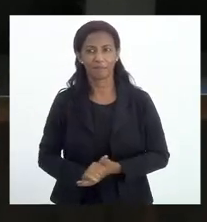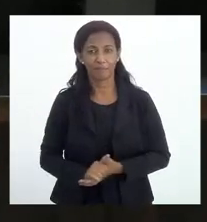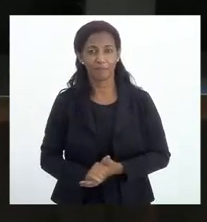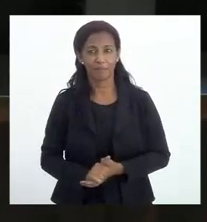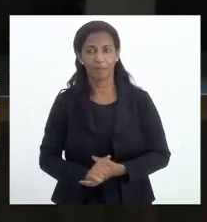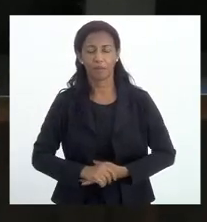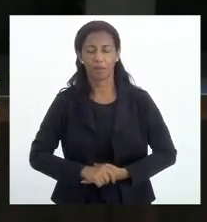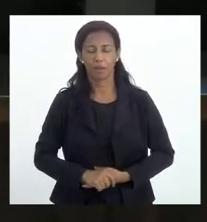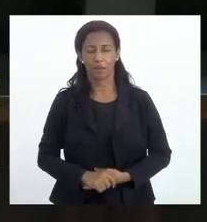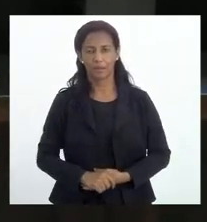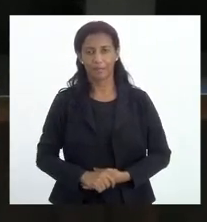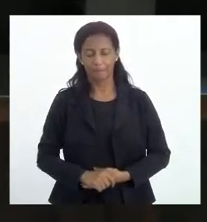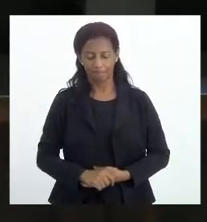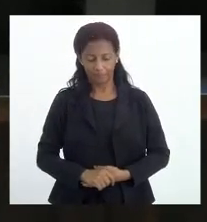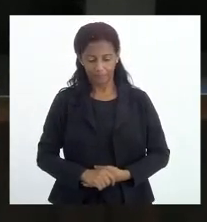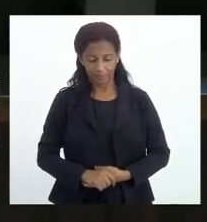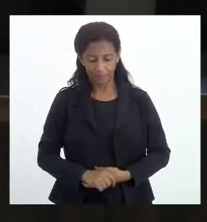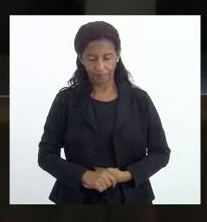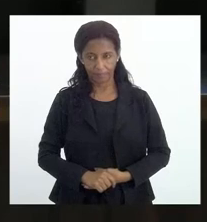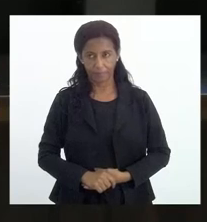Se...